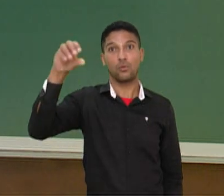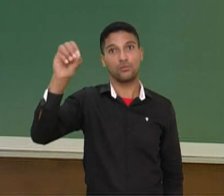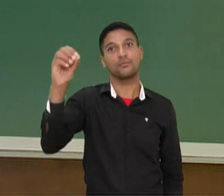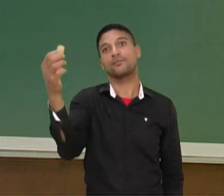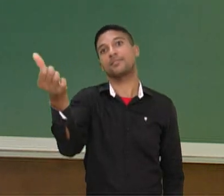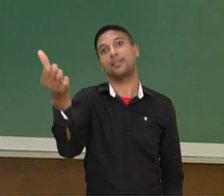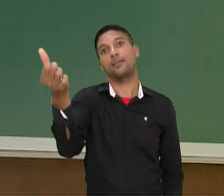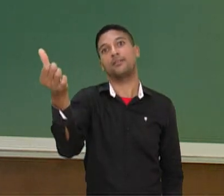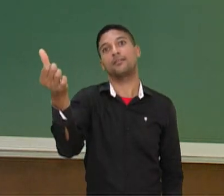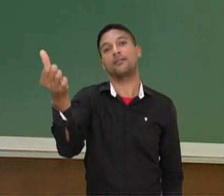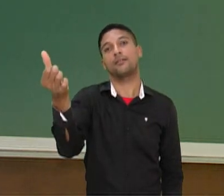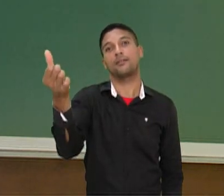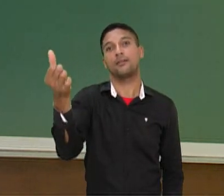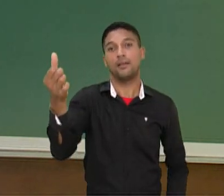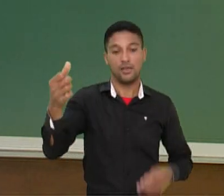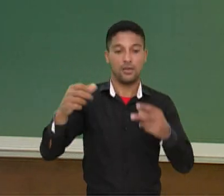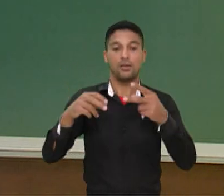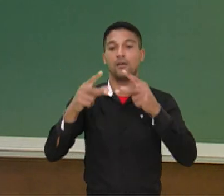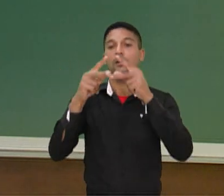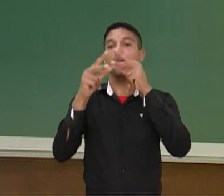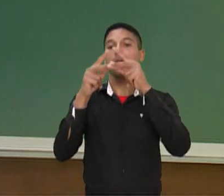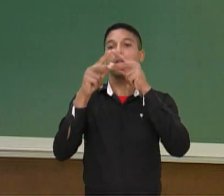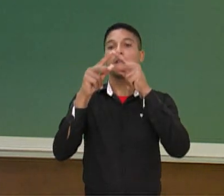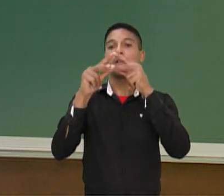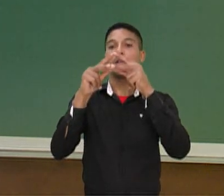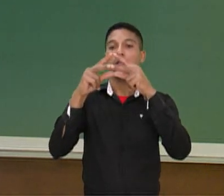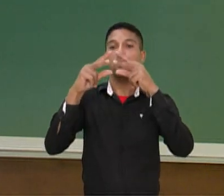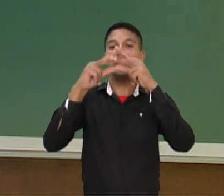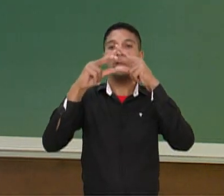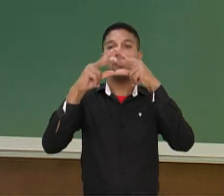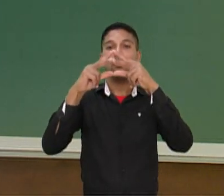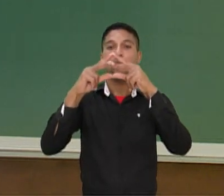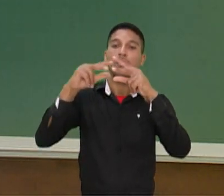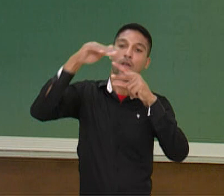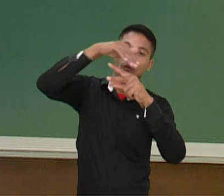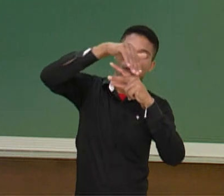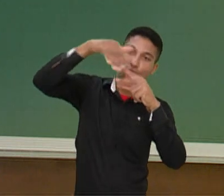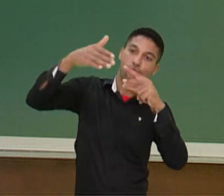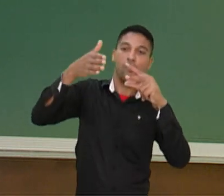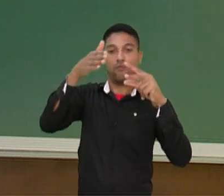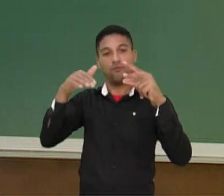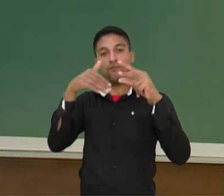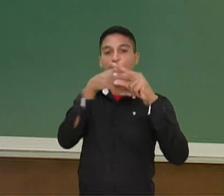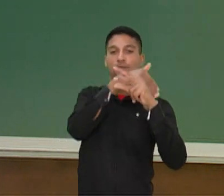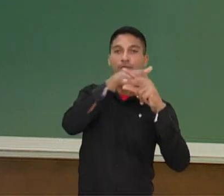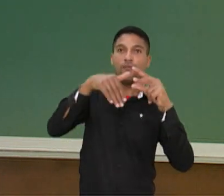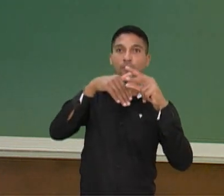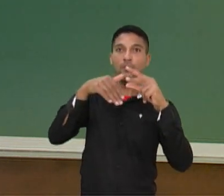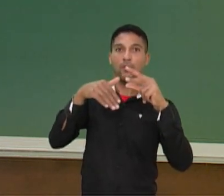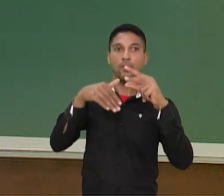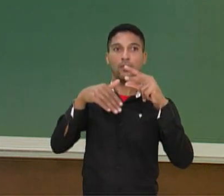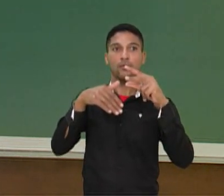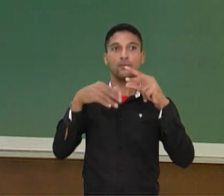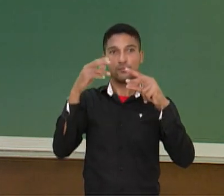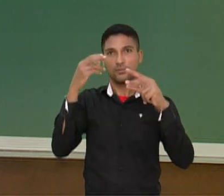4 triângulos. 4. Número de lados menos 2. Vocês viram que esse menos 2 aqui está ficando